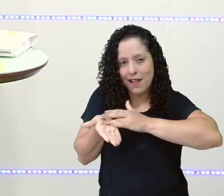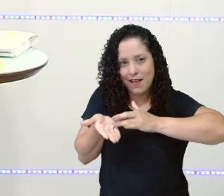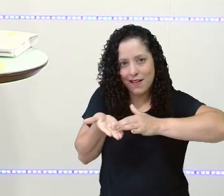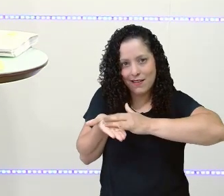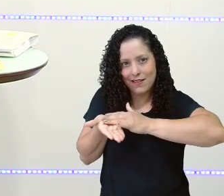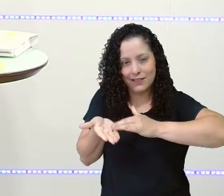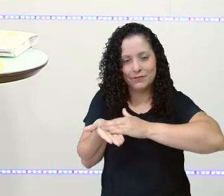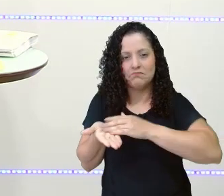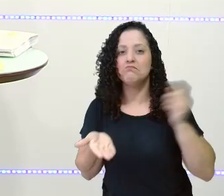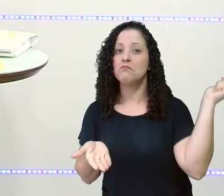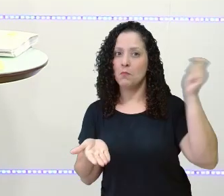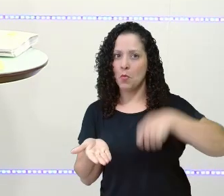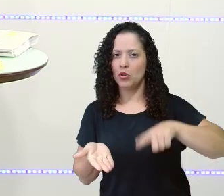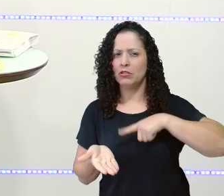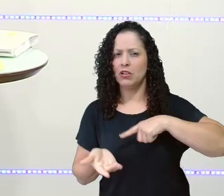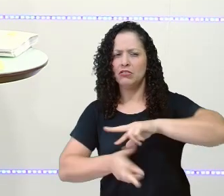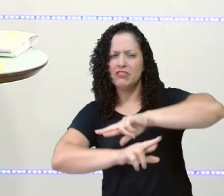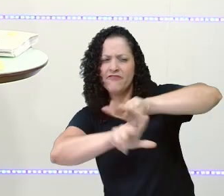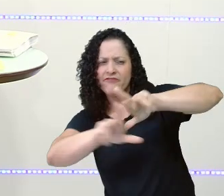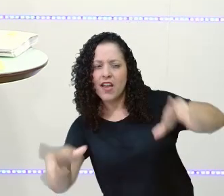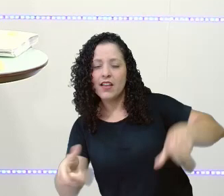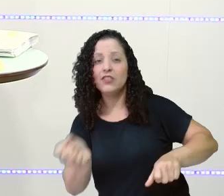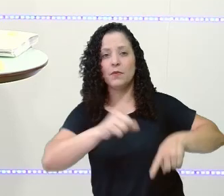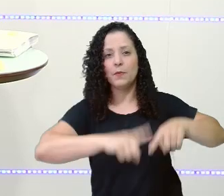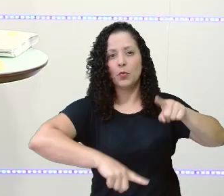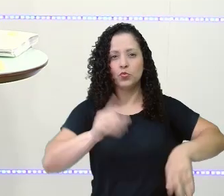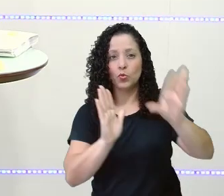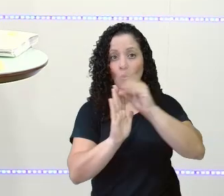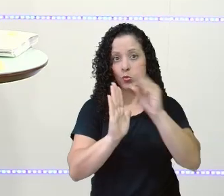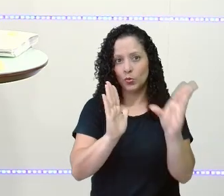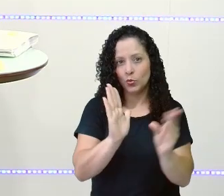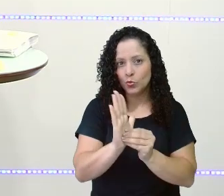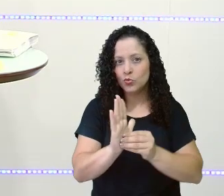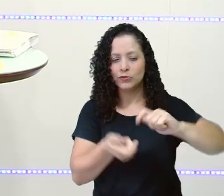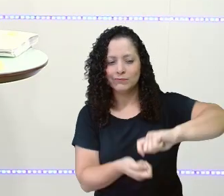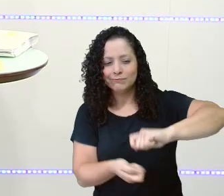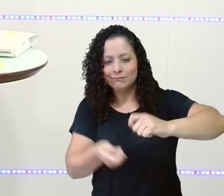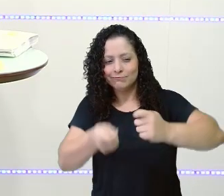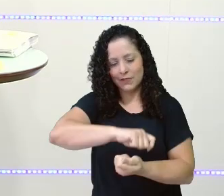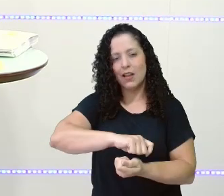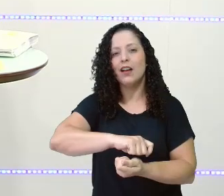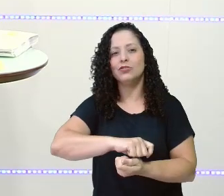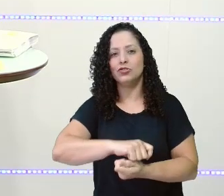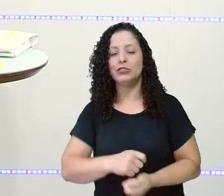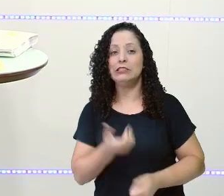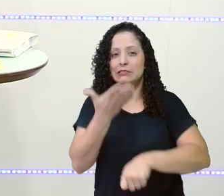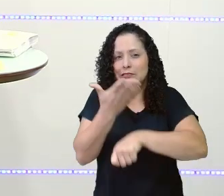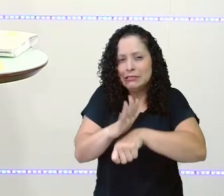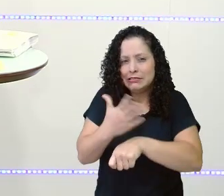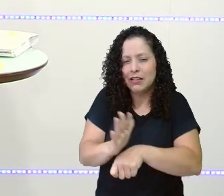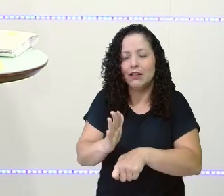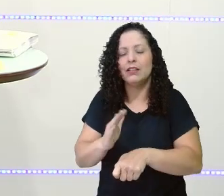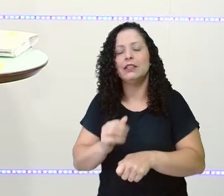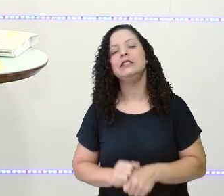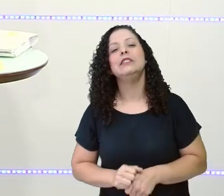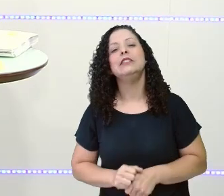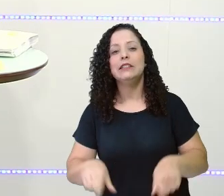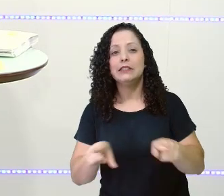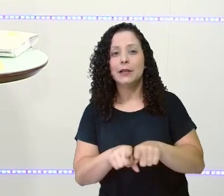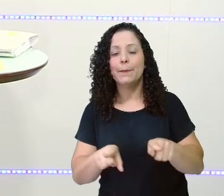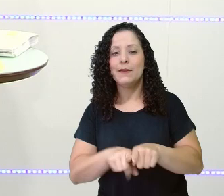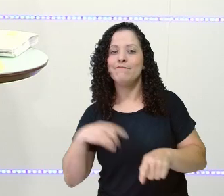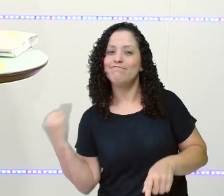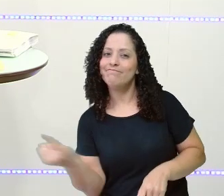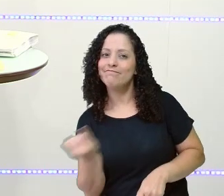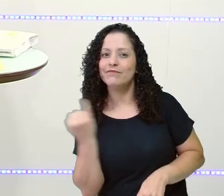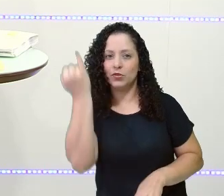pode disponibilizar diferentes materiais para que ele vá se familiarizando com essa escrita. Então, é indispensável